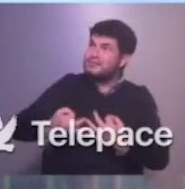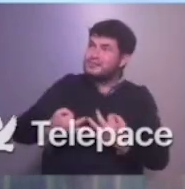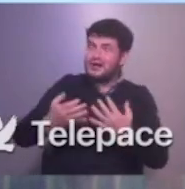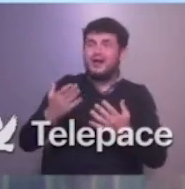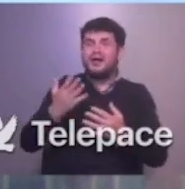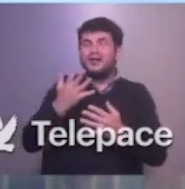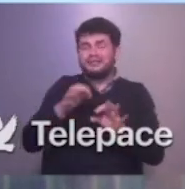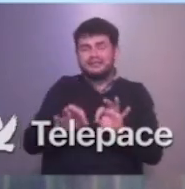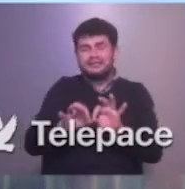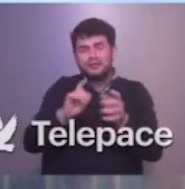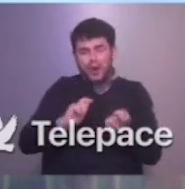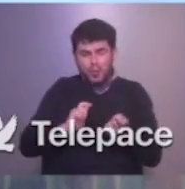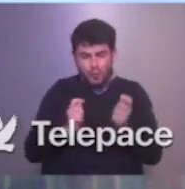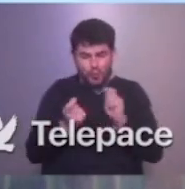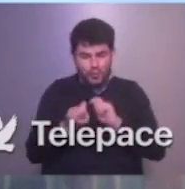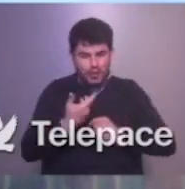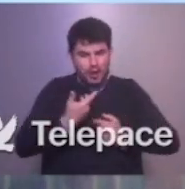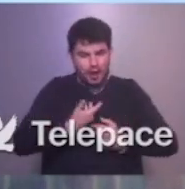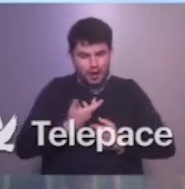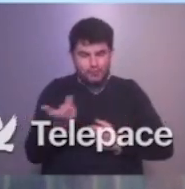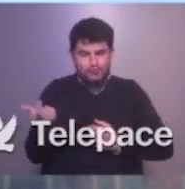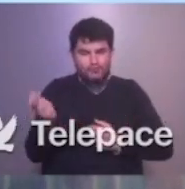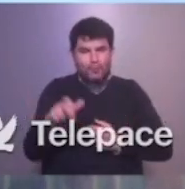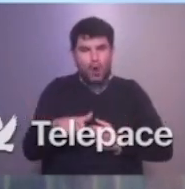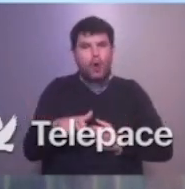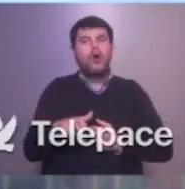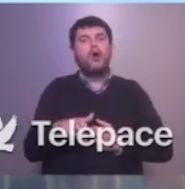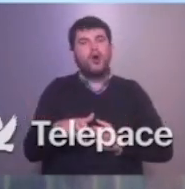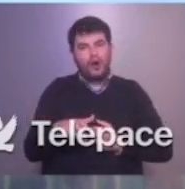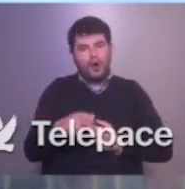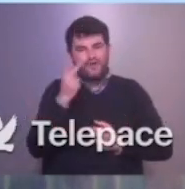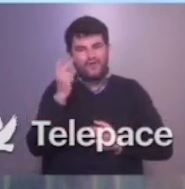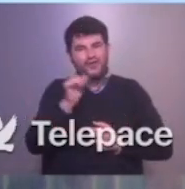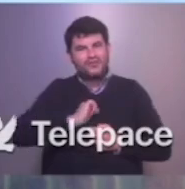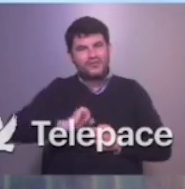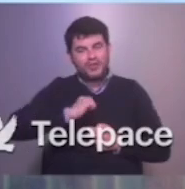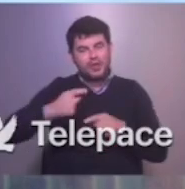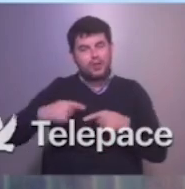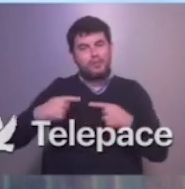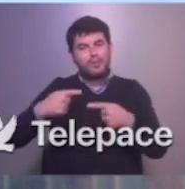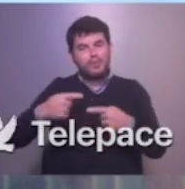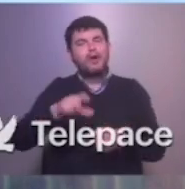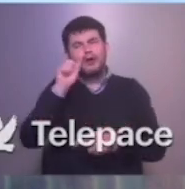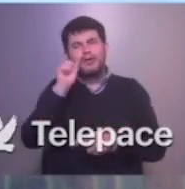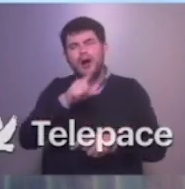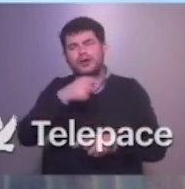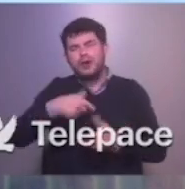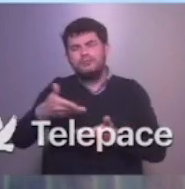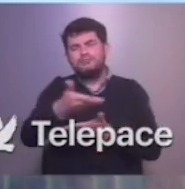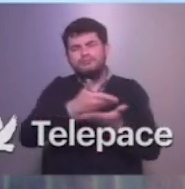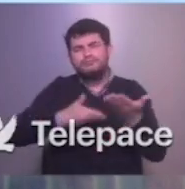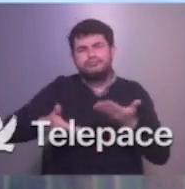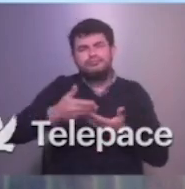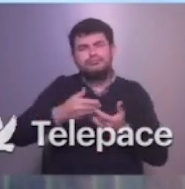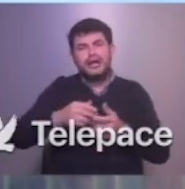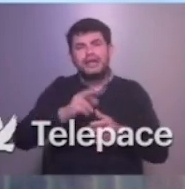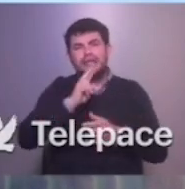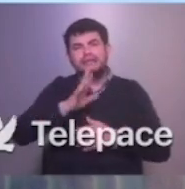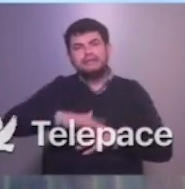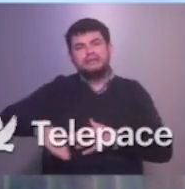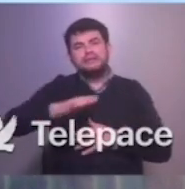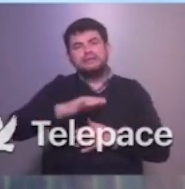que igual transformação aconteça nas nossas vidas e possamos partir desse seu